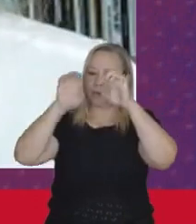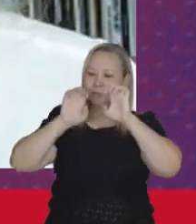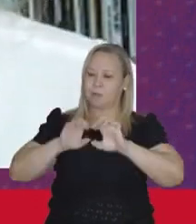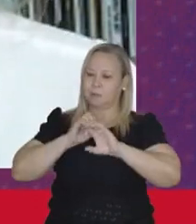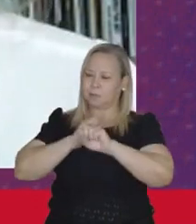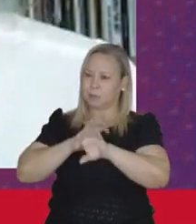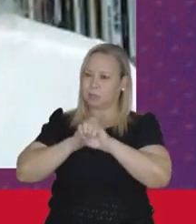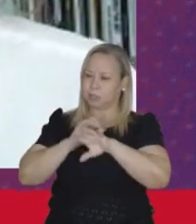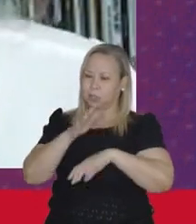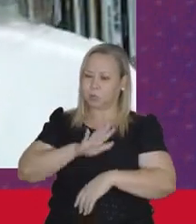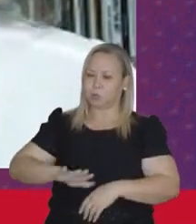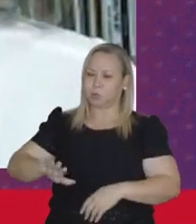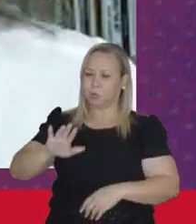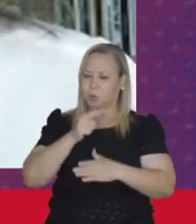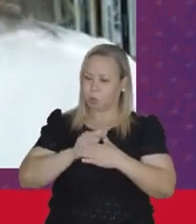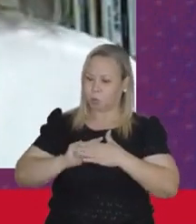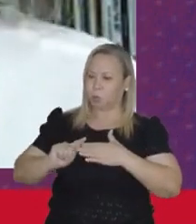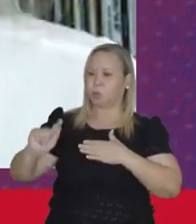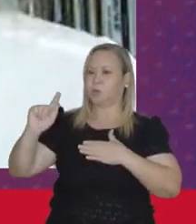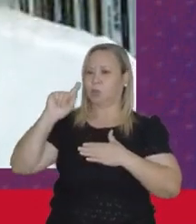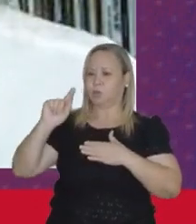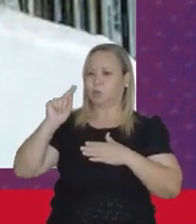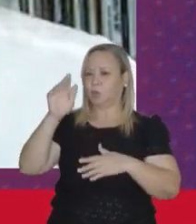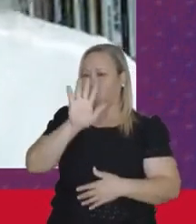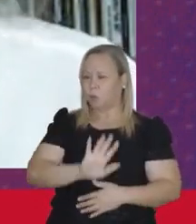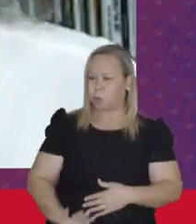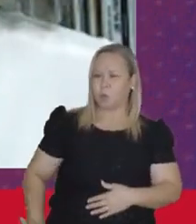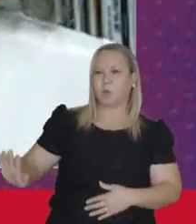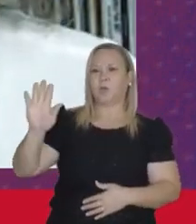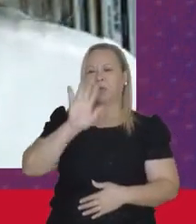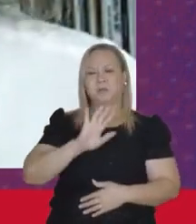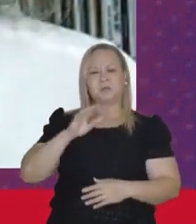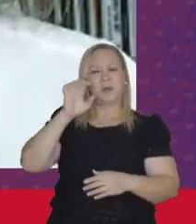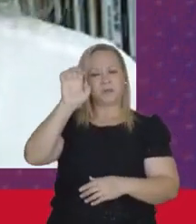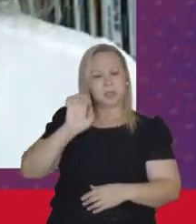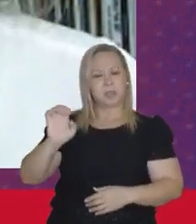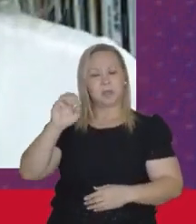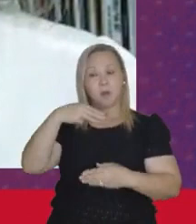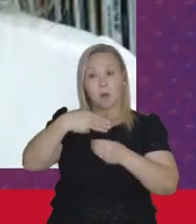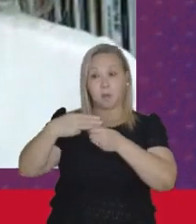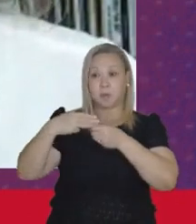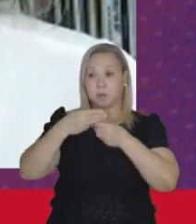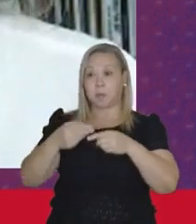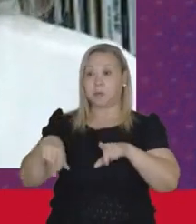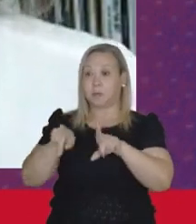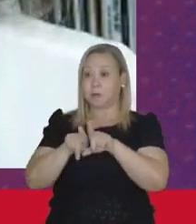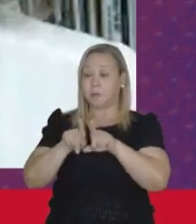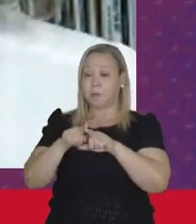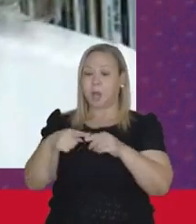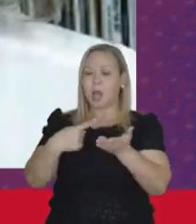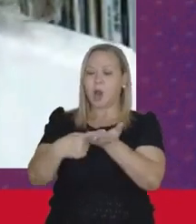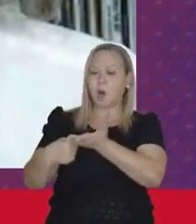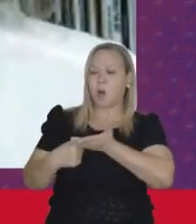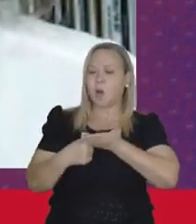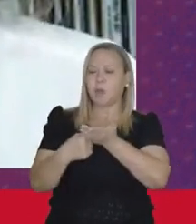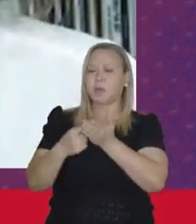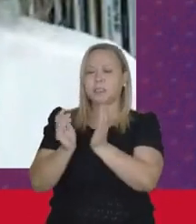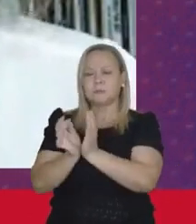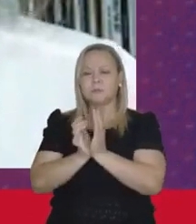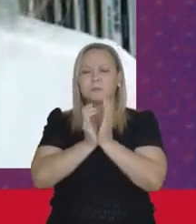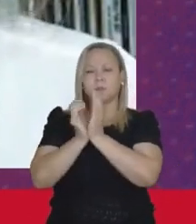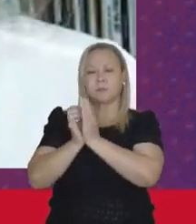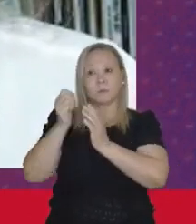ensino, aos gestores no âmbito nacional, estadual, municipal, combinar o conjunto